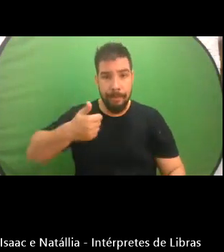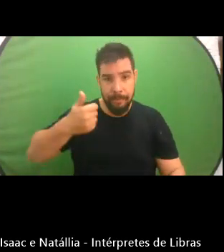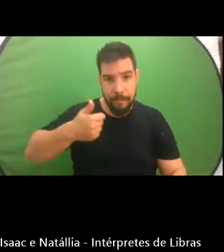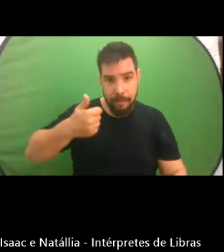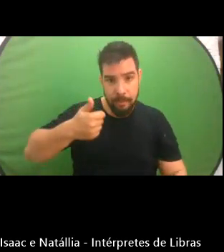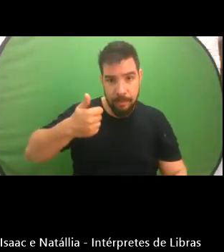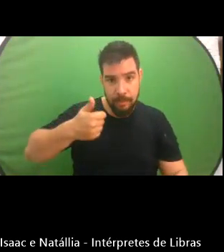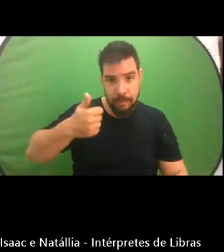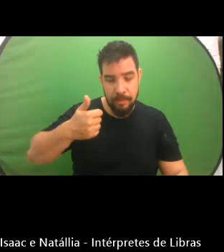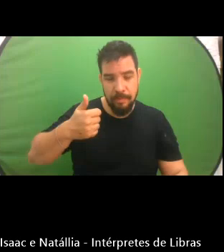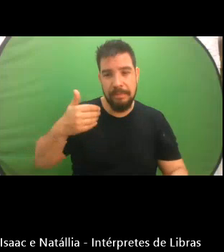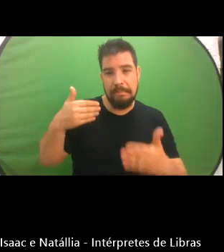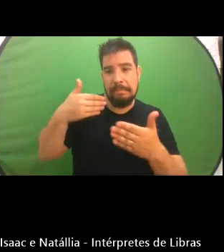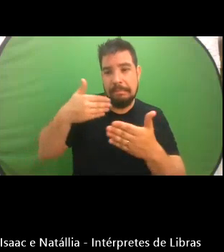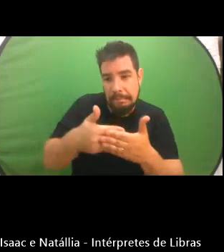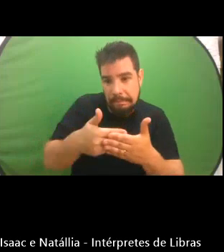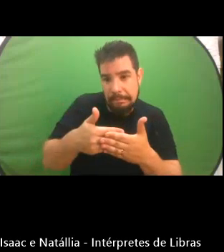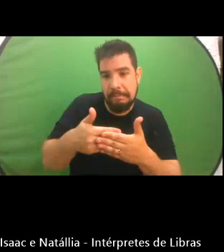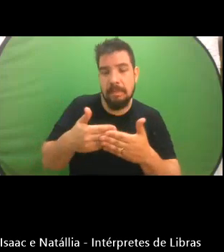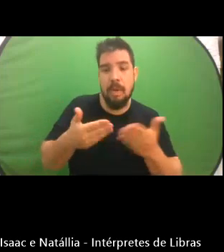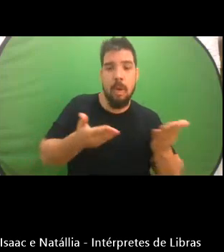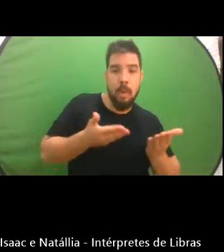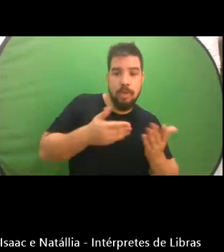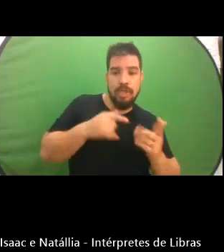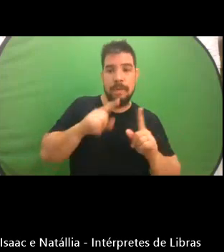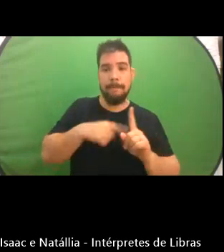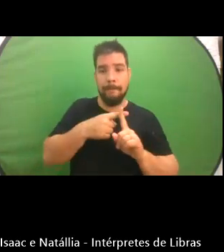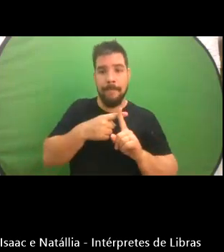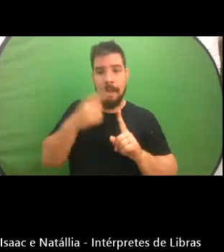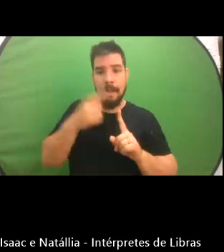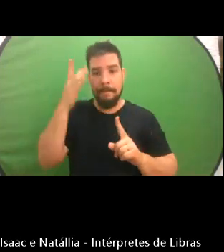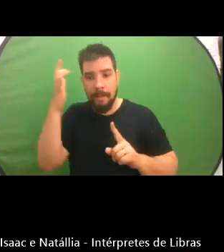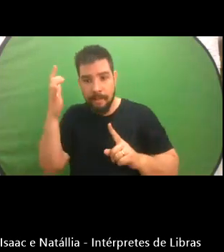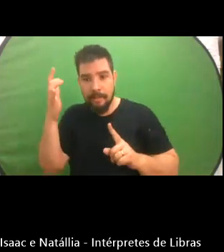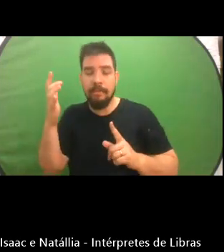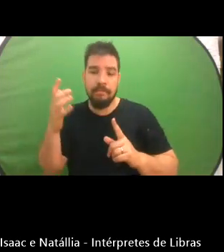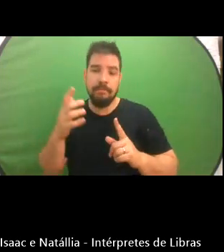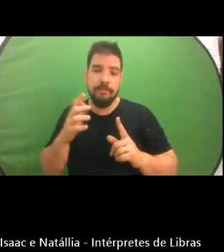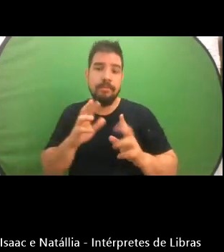cima ter aula hoje, né? E a gente já tinha uma reunião marcada.